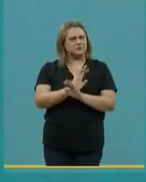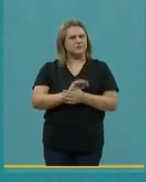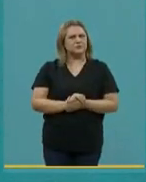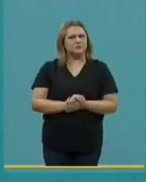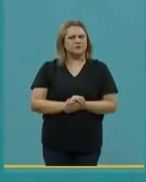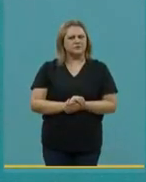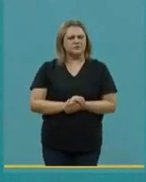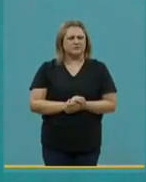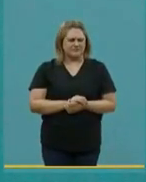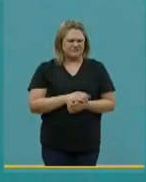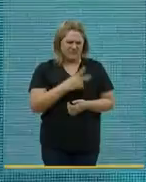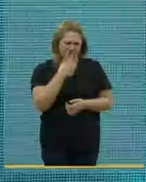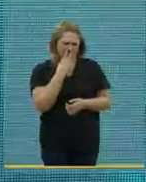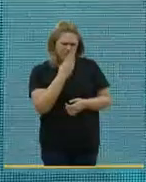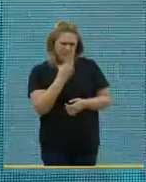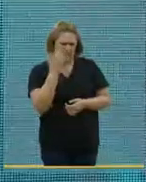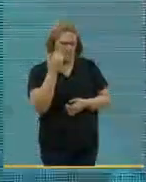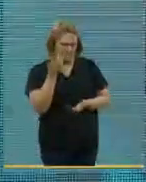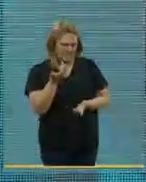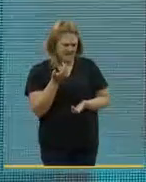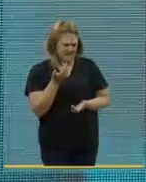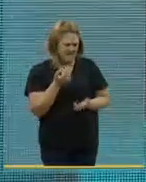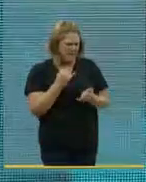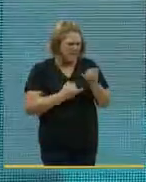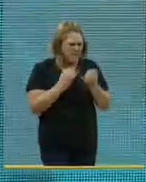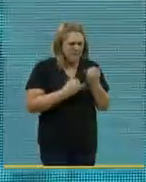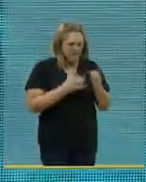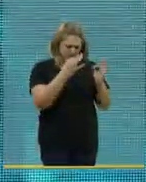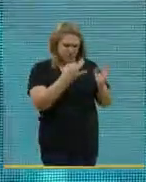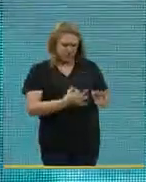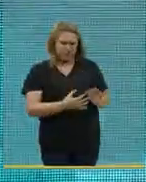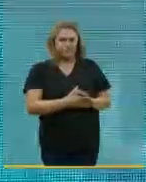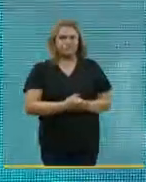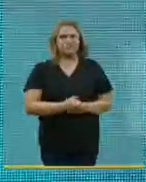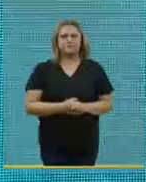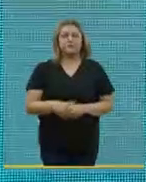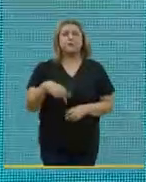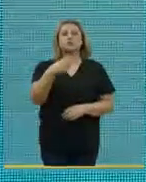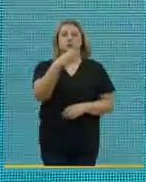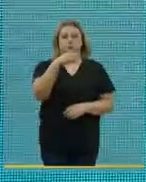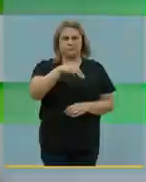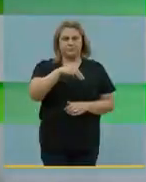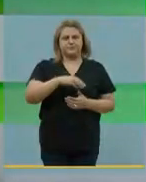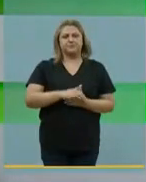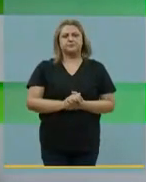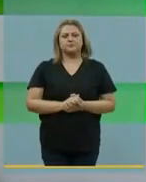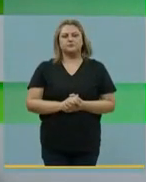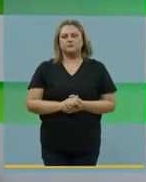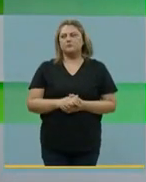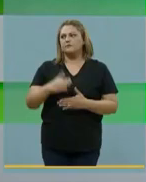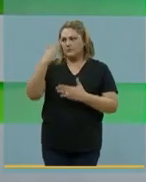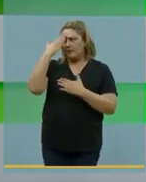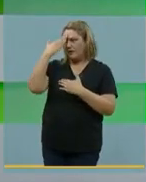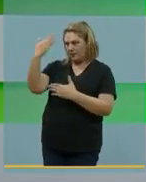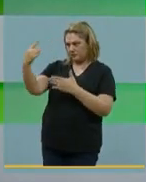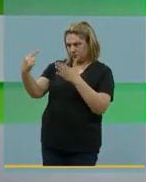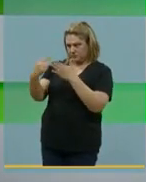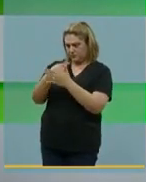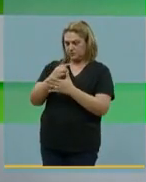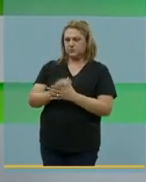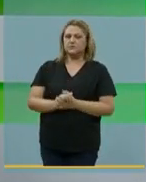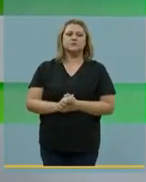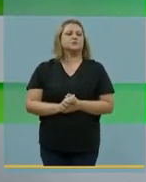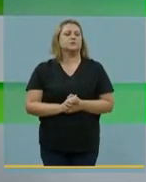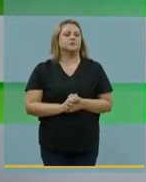proposta justa guilherme candidato dois minutos olha agradecer à pergunta de dom